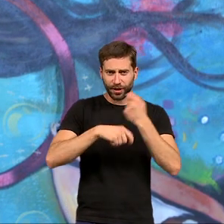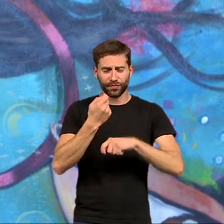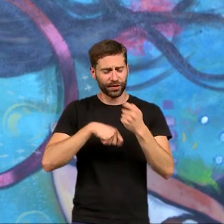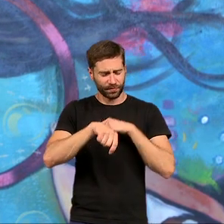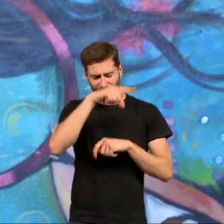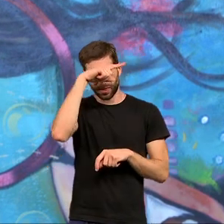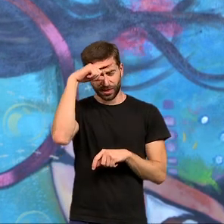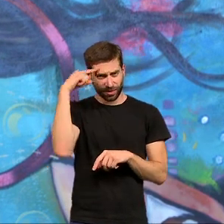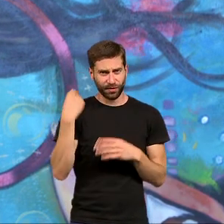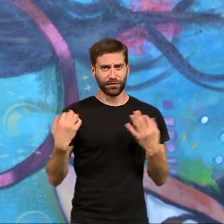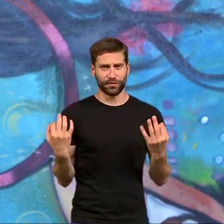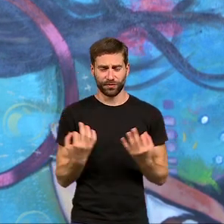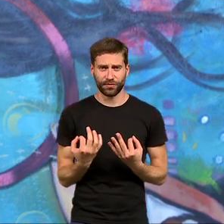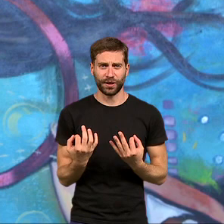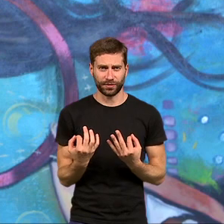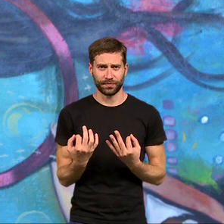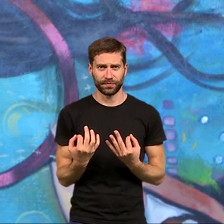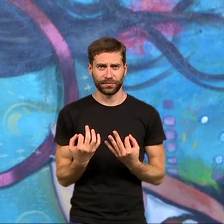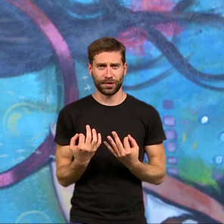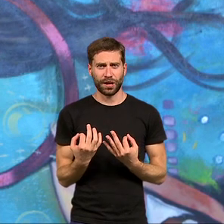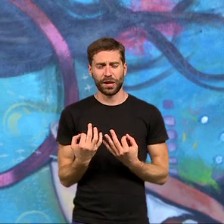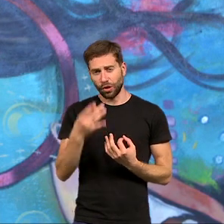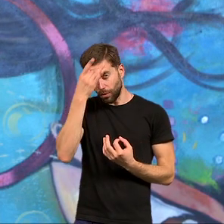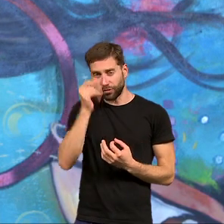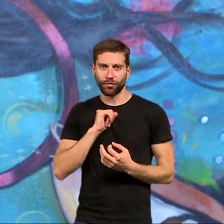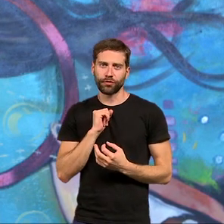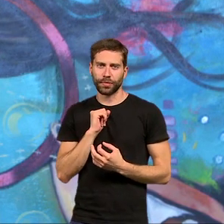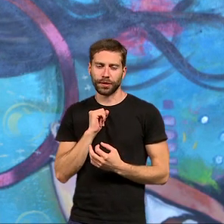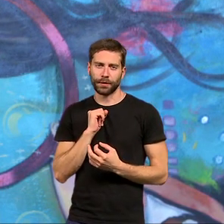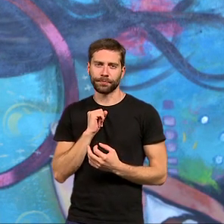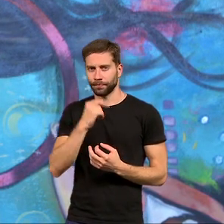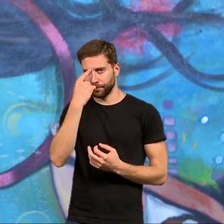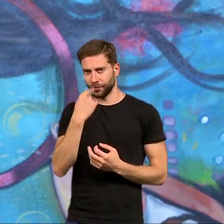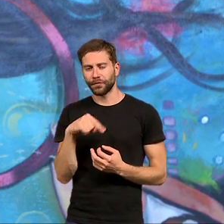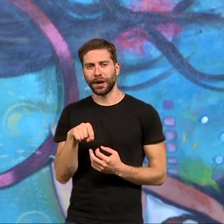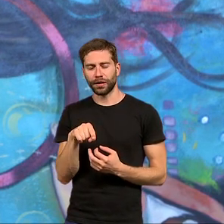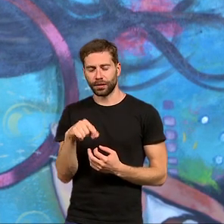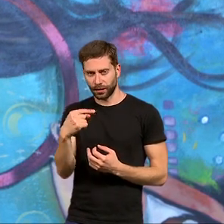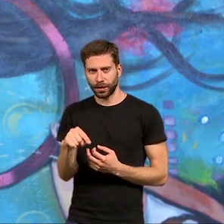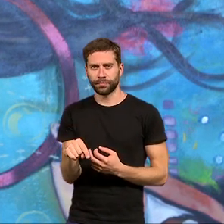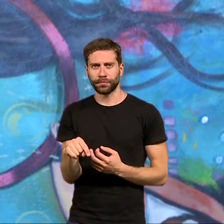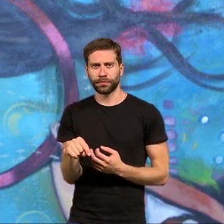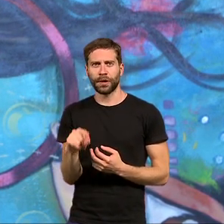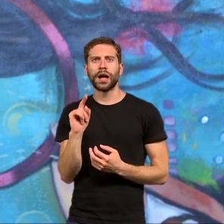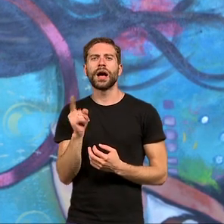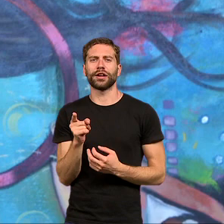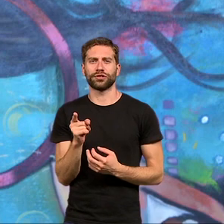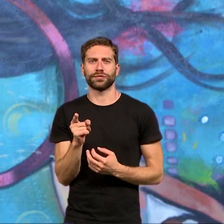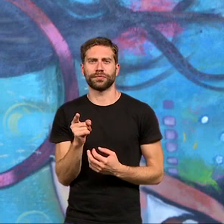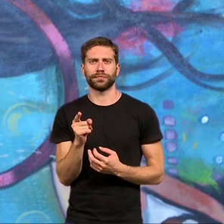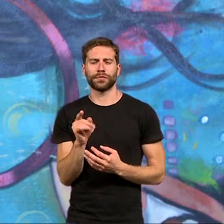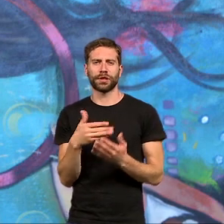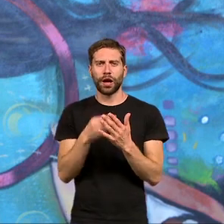obras, e isso leva a um erro, na minha opinião, que é tentarem